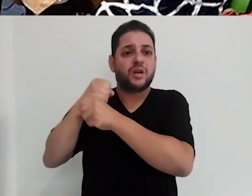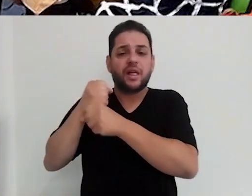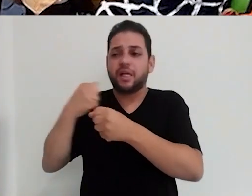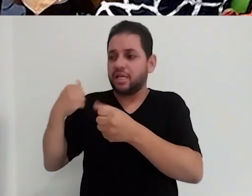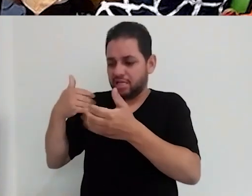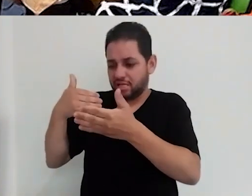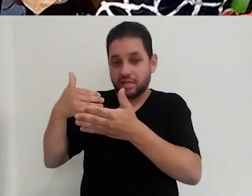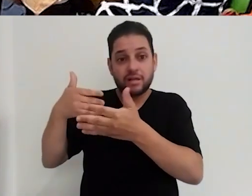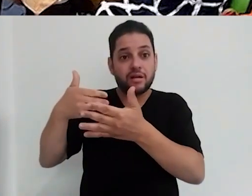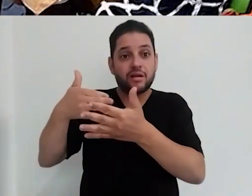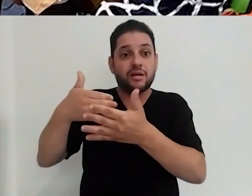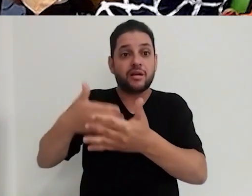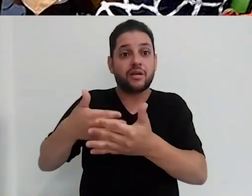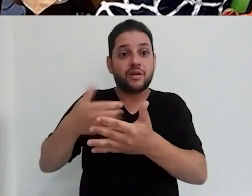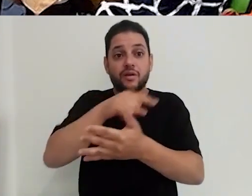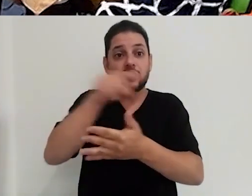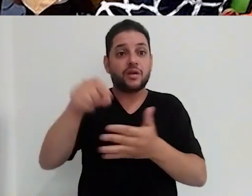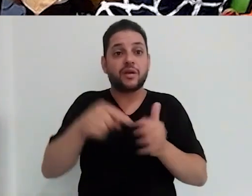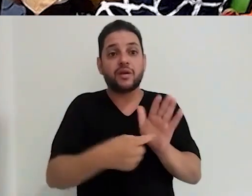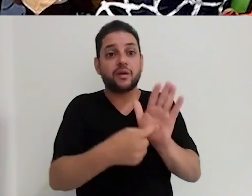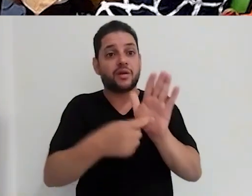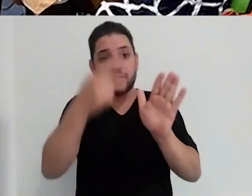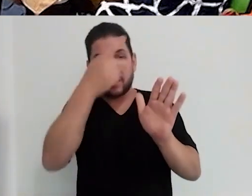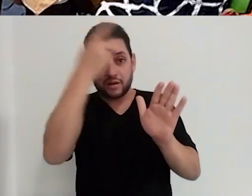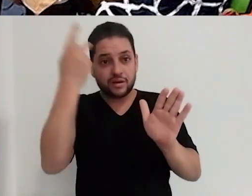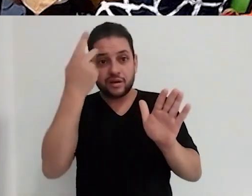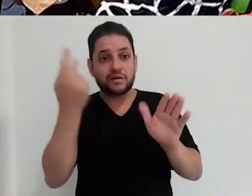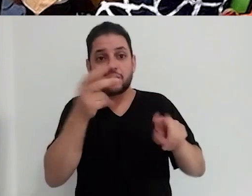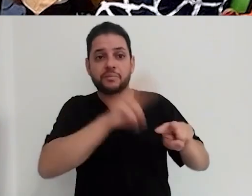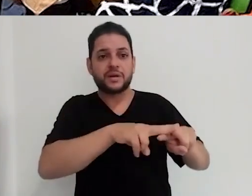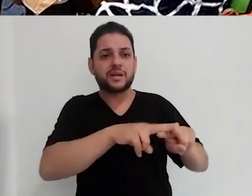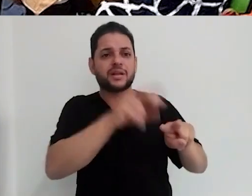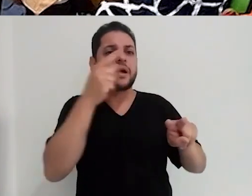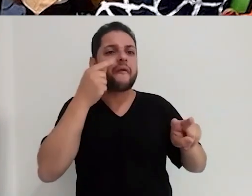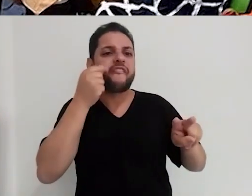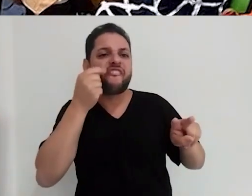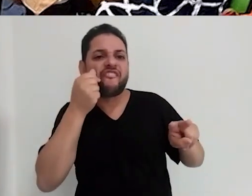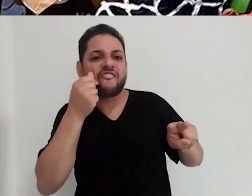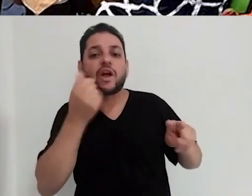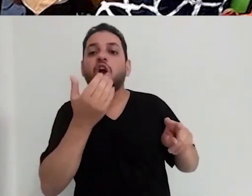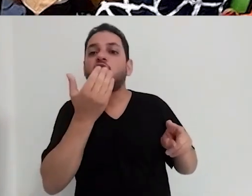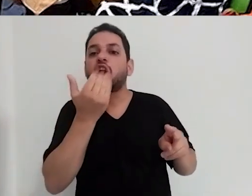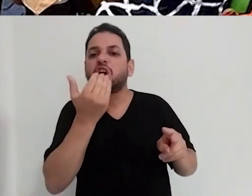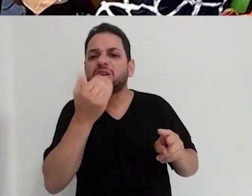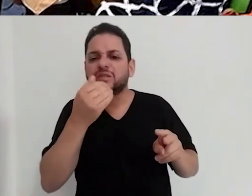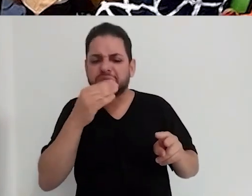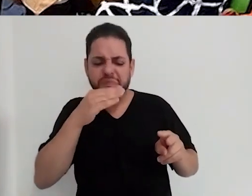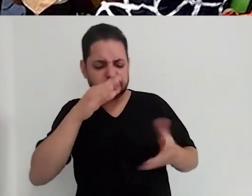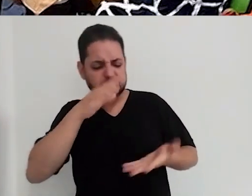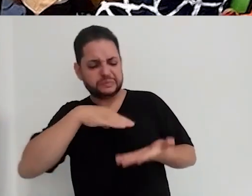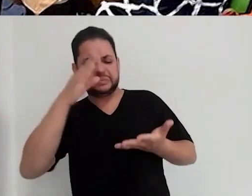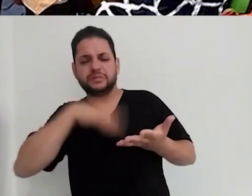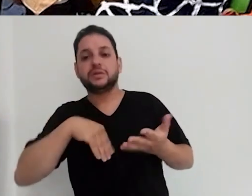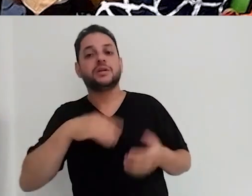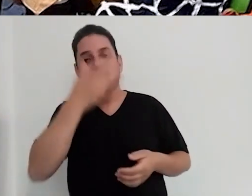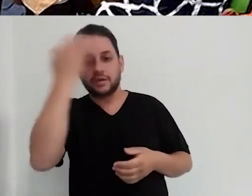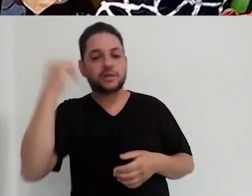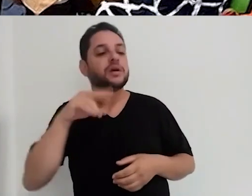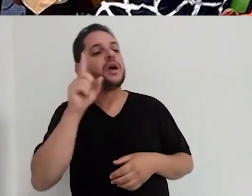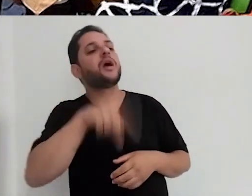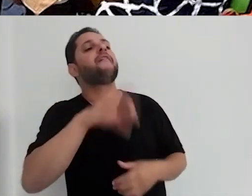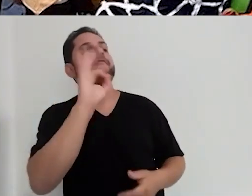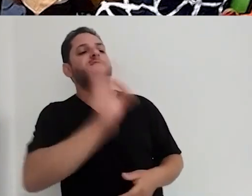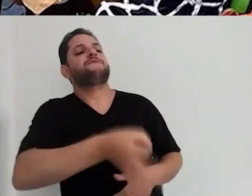Você mostra as pessoas na cadeia com rato, com comida podre, e as pessoas vão dizer, é isso aí, é isso mesmo, é isso que eu quero. Entendeu? Porque justiça